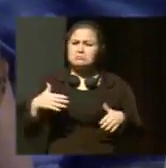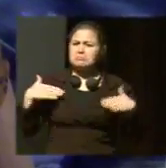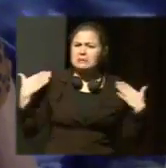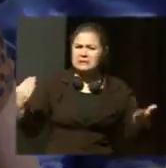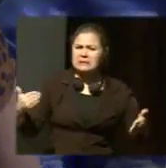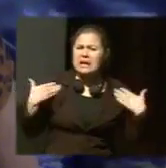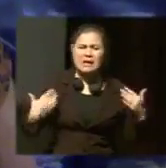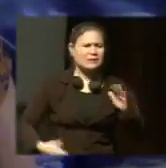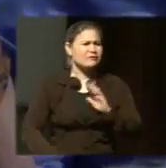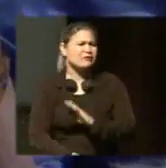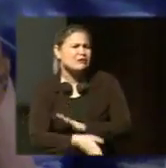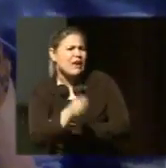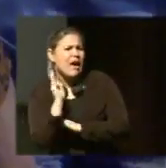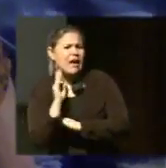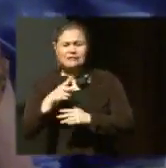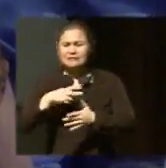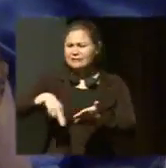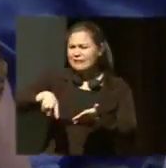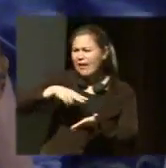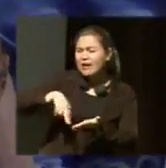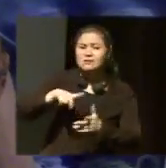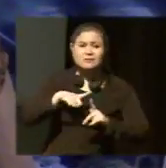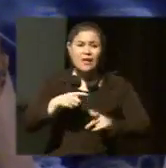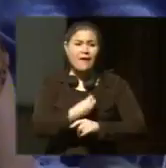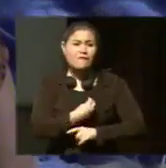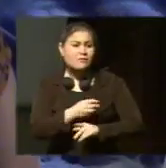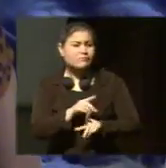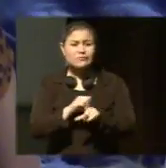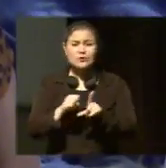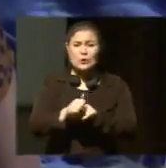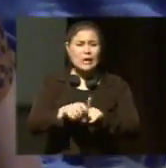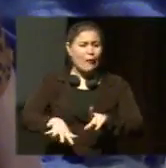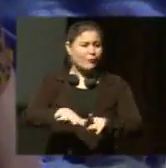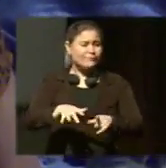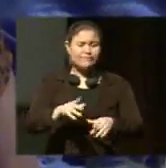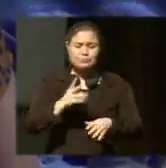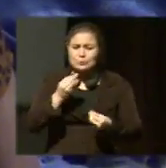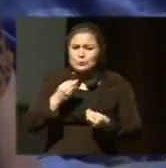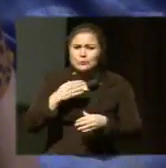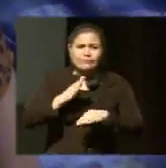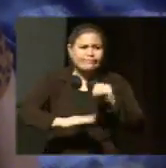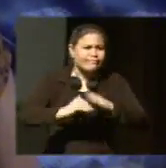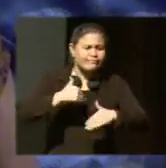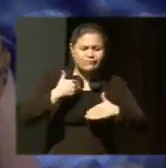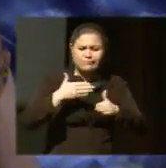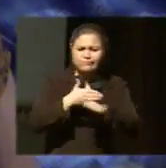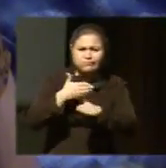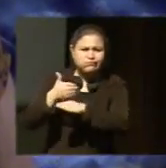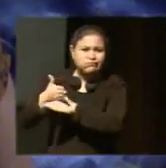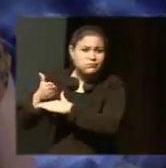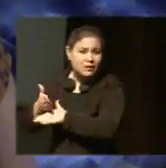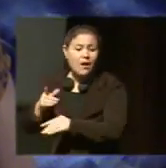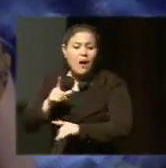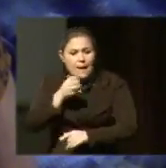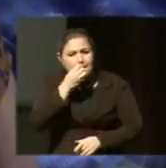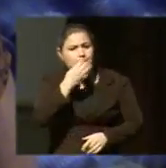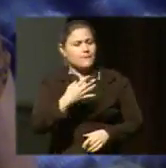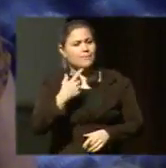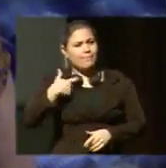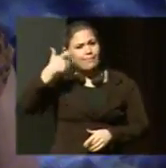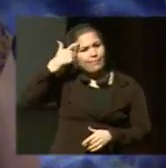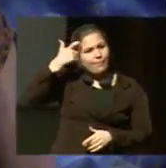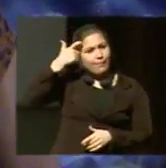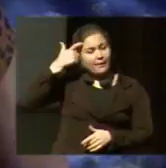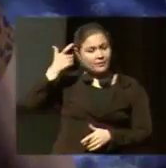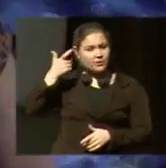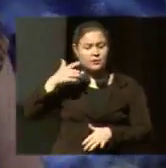eles viajam, eles dançam, eles têm uma vida social muito ativa. Isso aí faz muito bem para a mente.